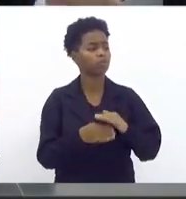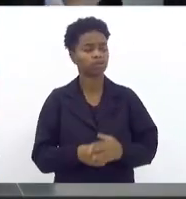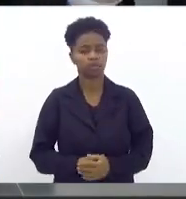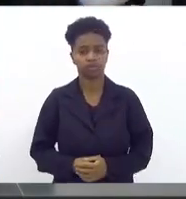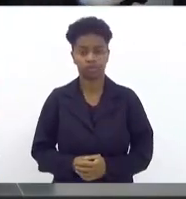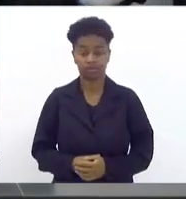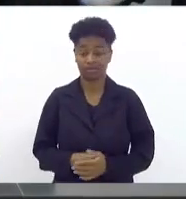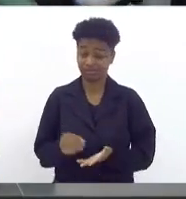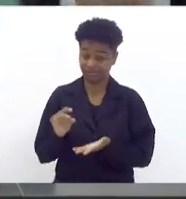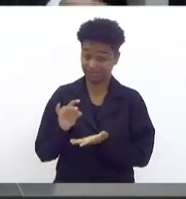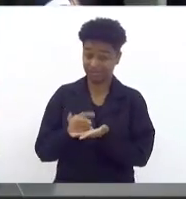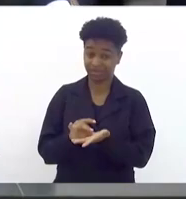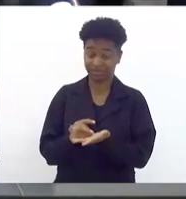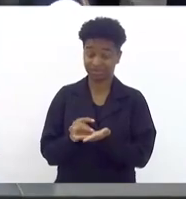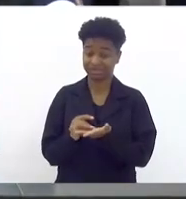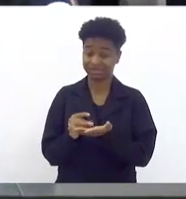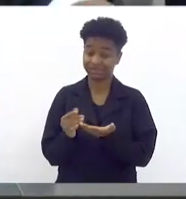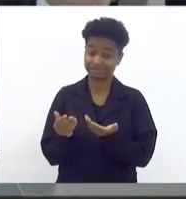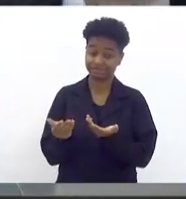verdade, é o seguinte,